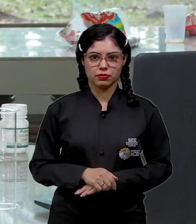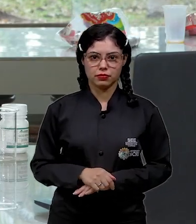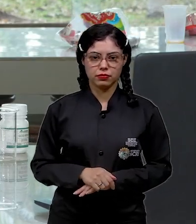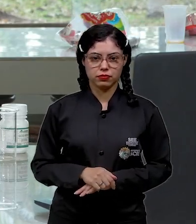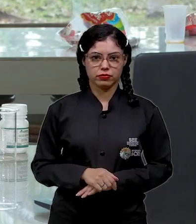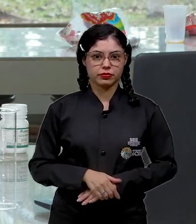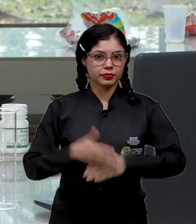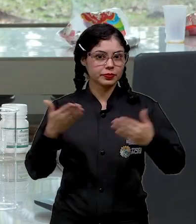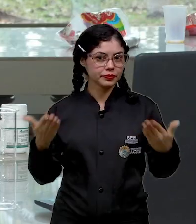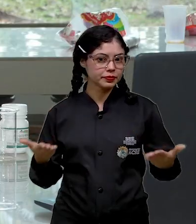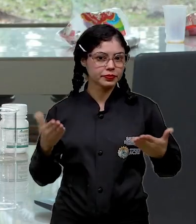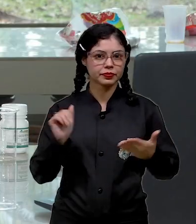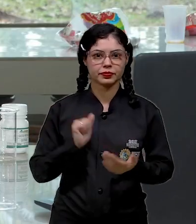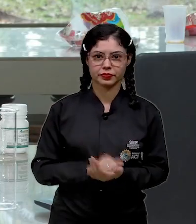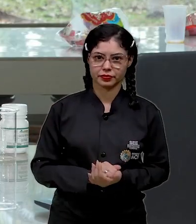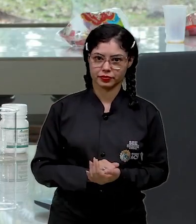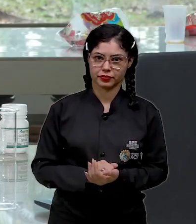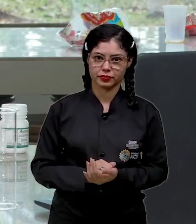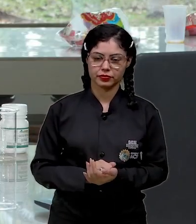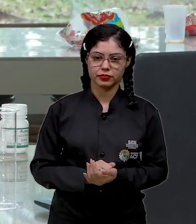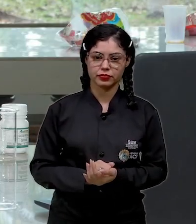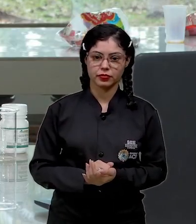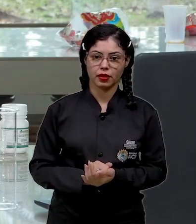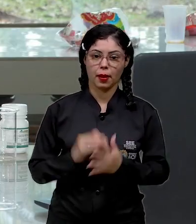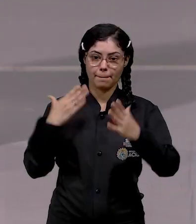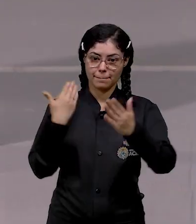ela vai ficando incolor.